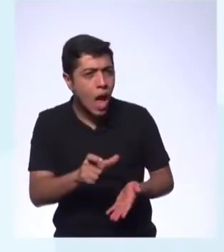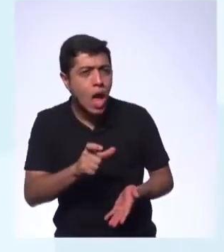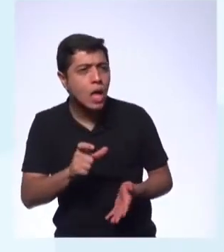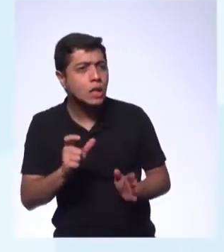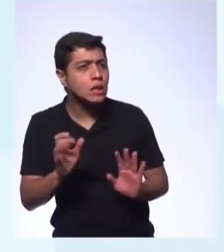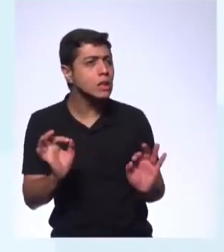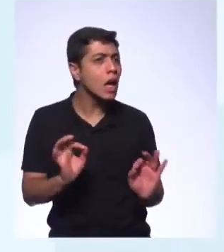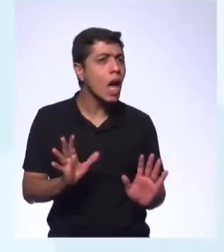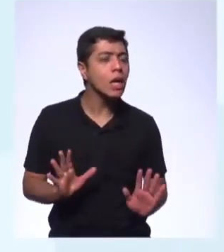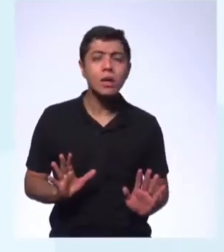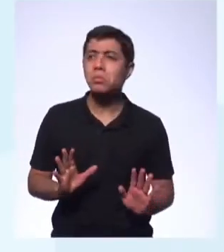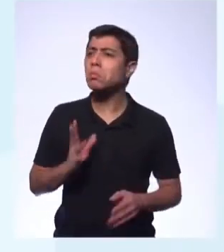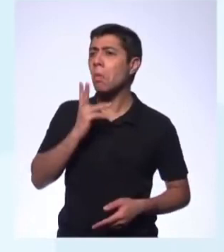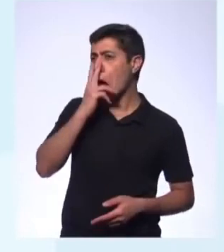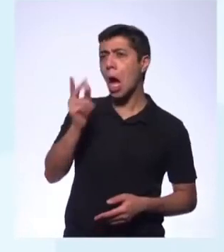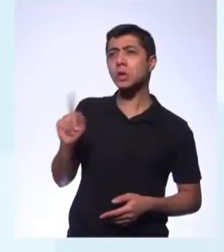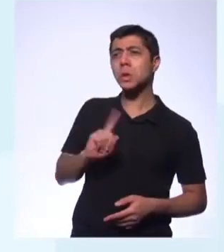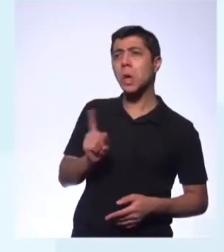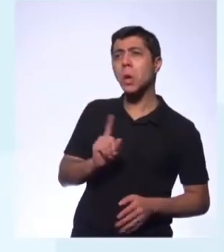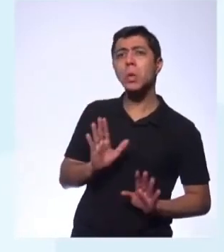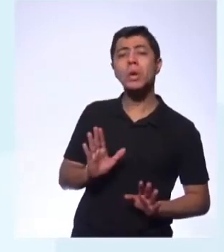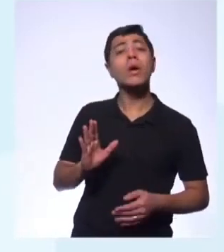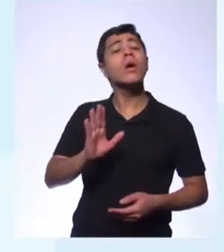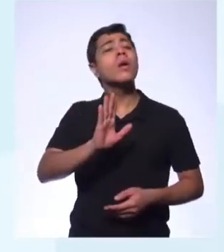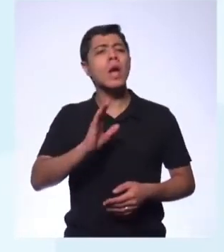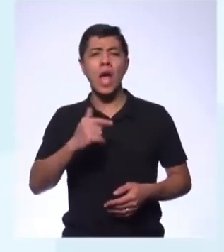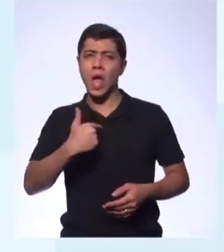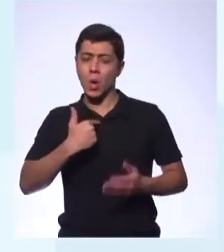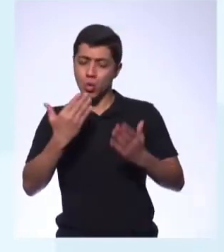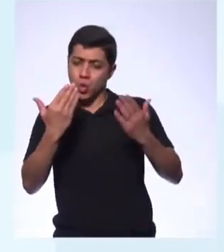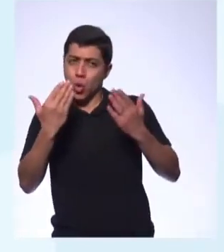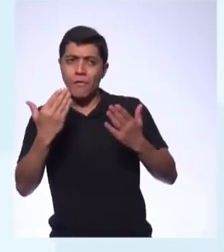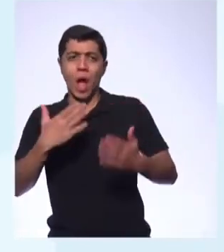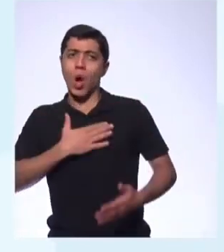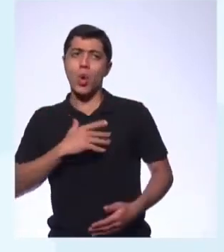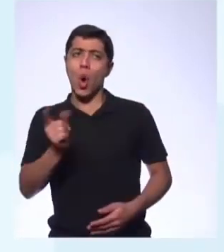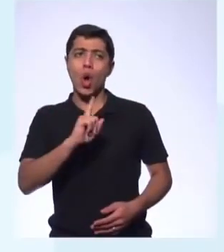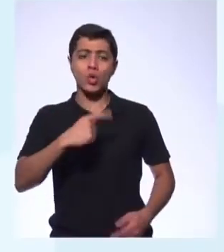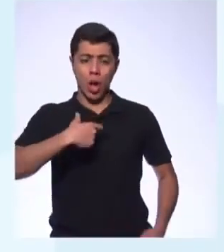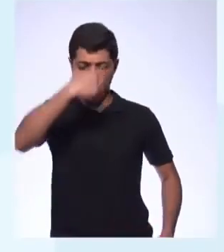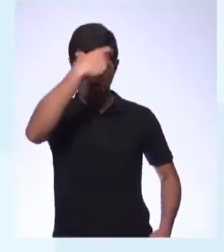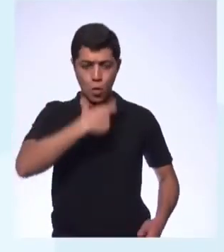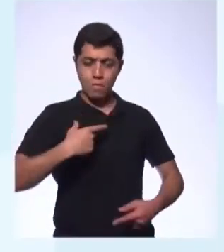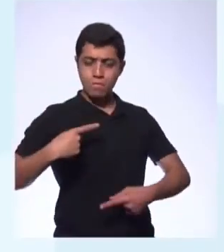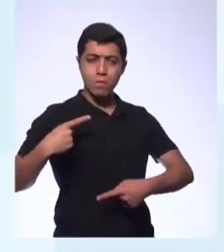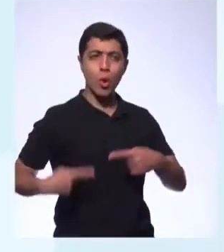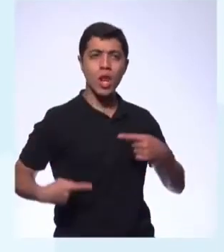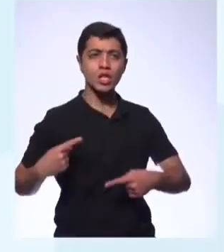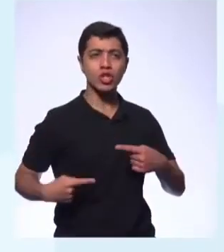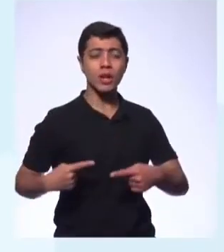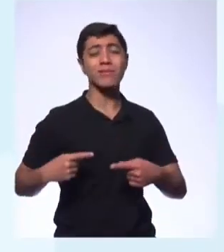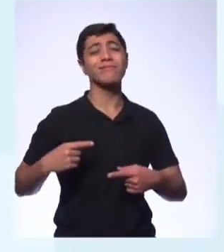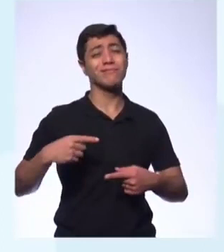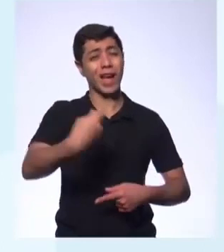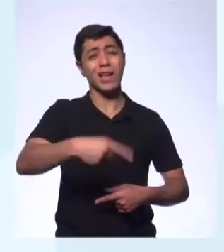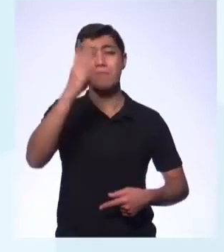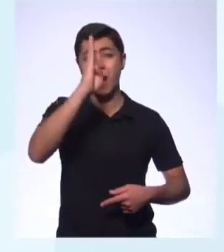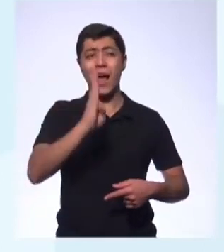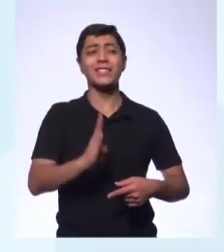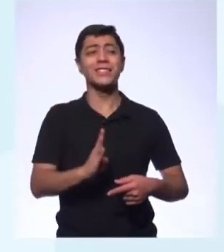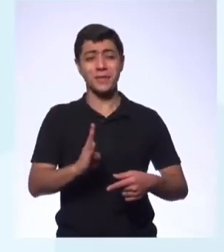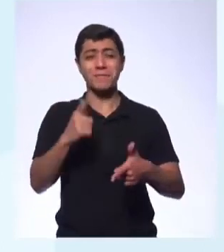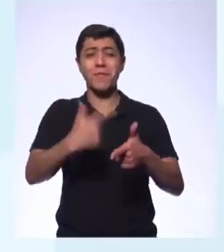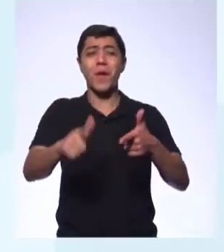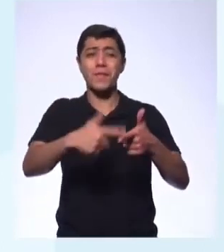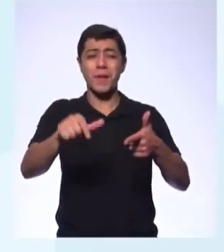parece. Mas, como não gosto de dúvidas, a política, a principal das calamidades brasileiras, que amo